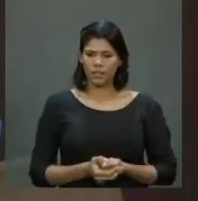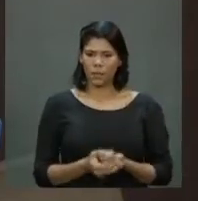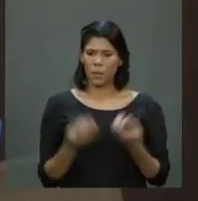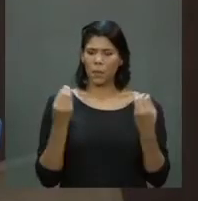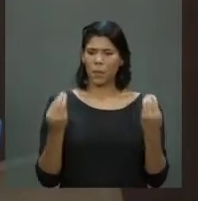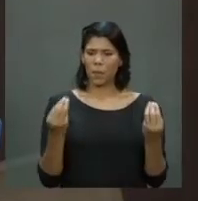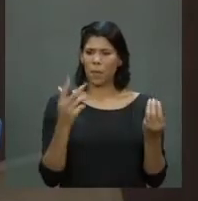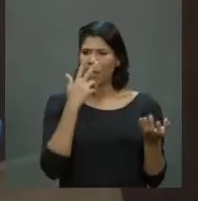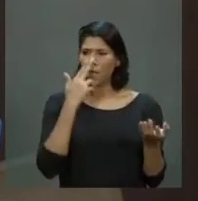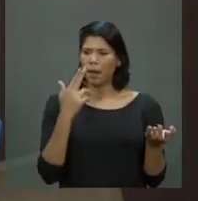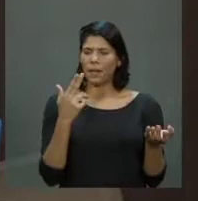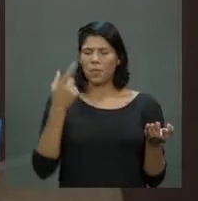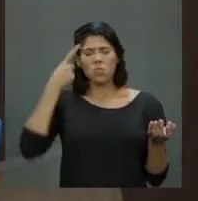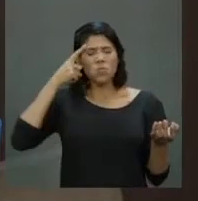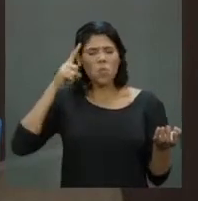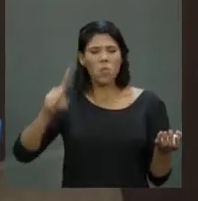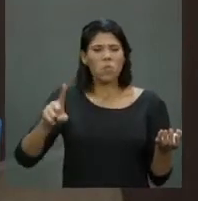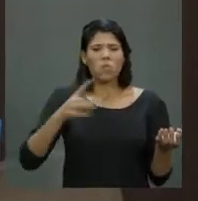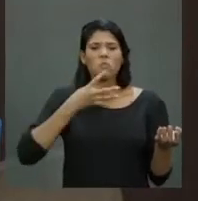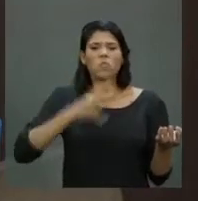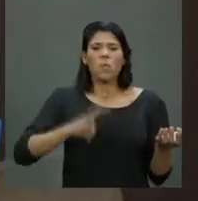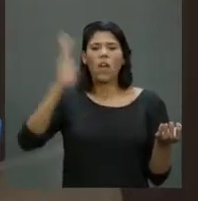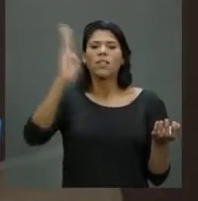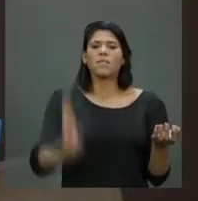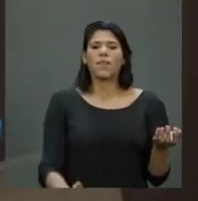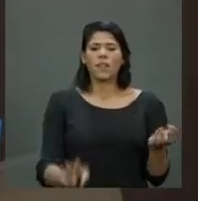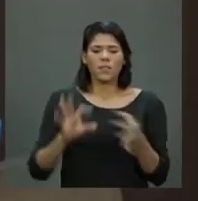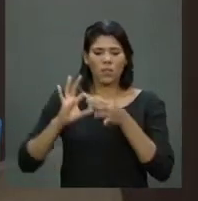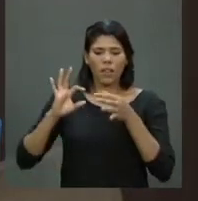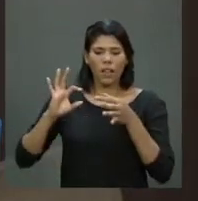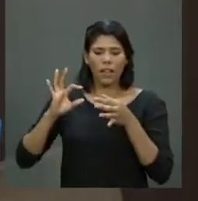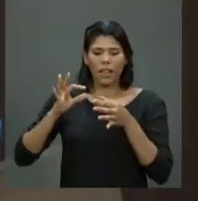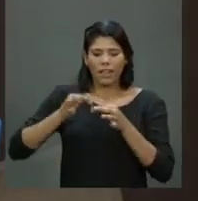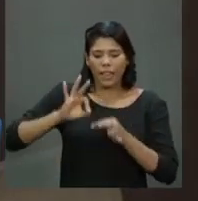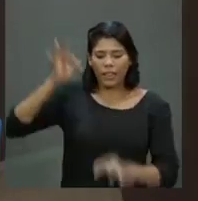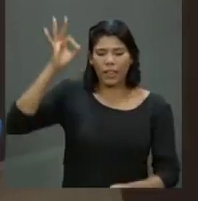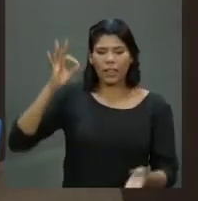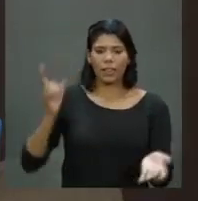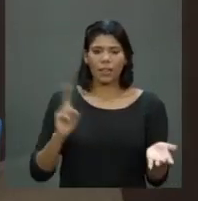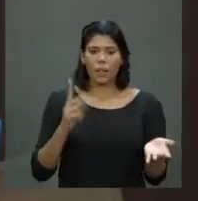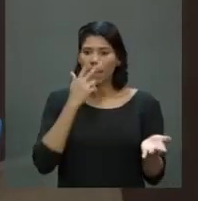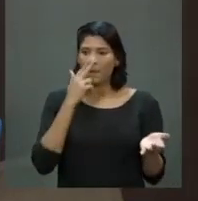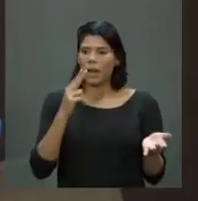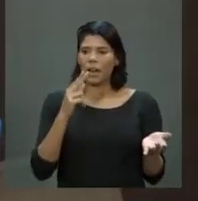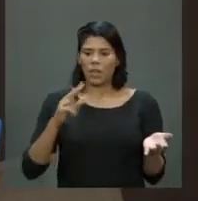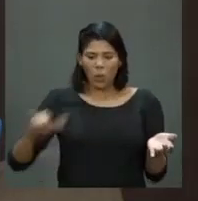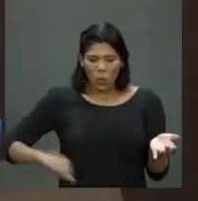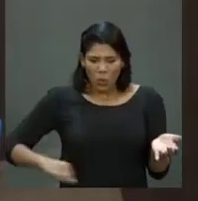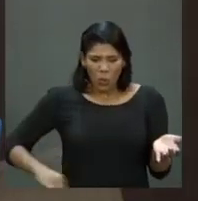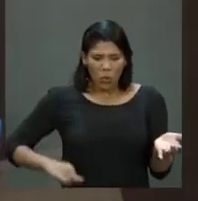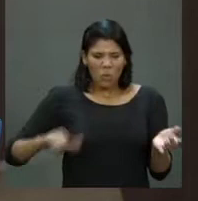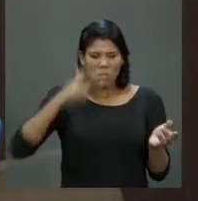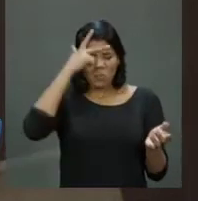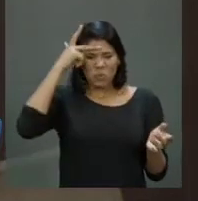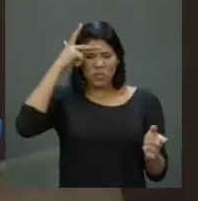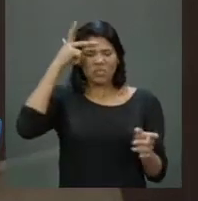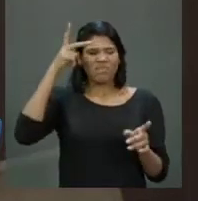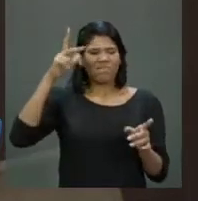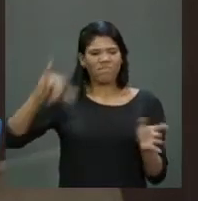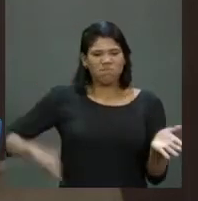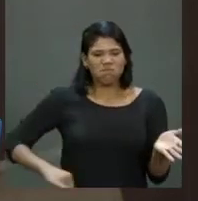Despreza, porque ele despreza a dor do outro. Ele sequer